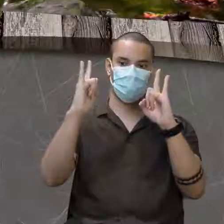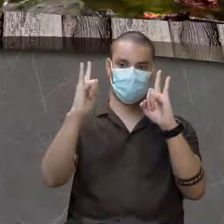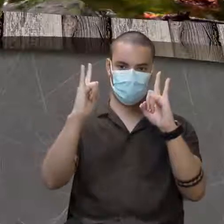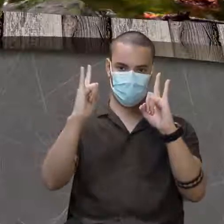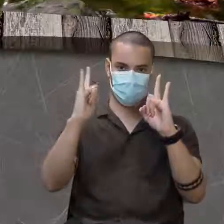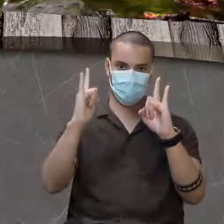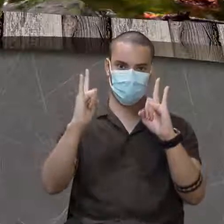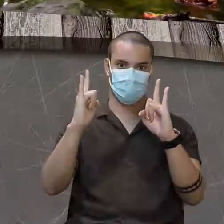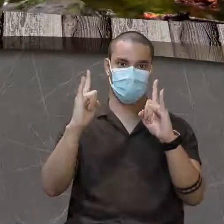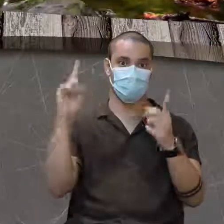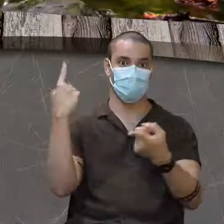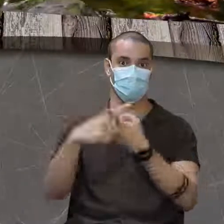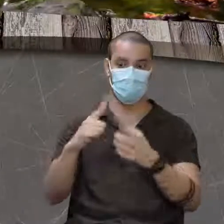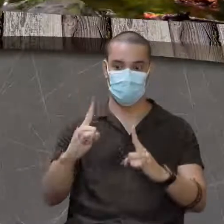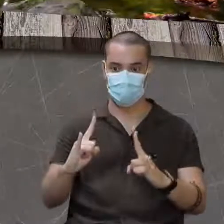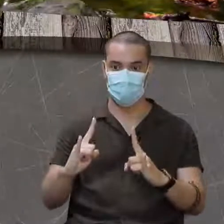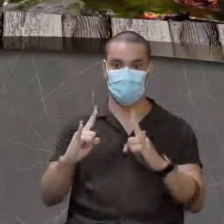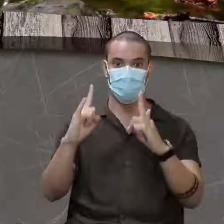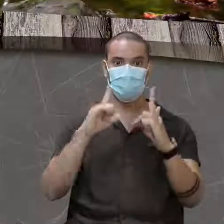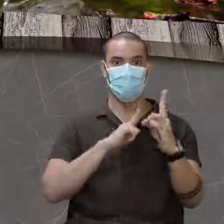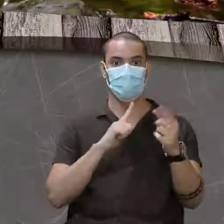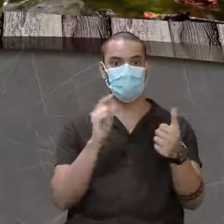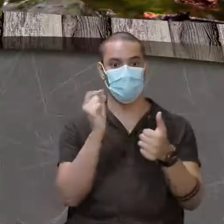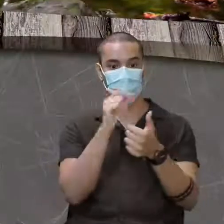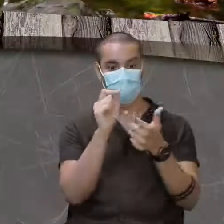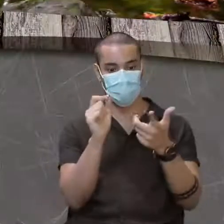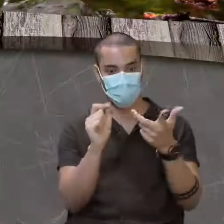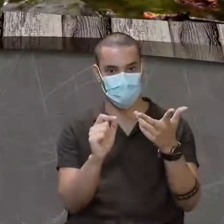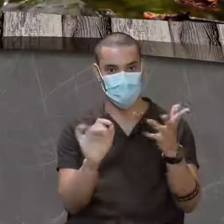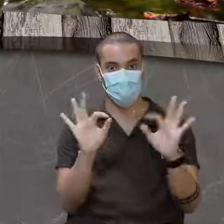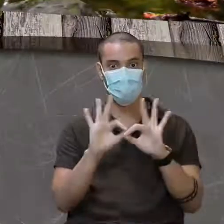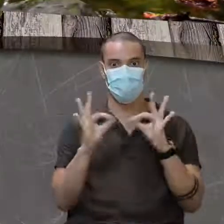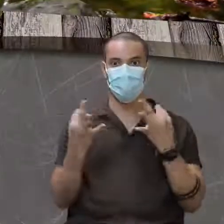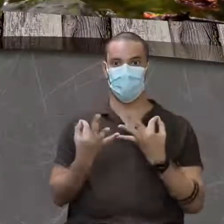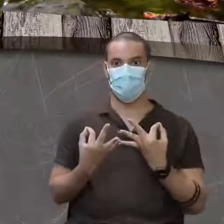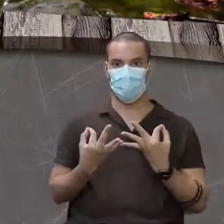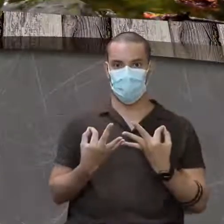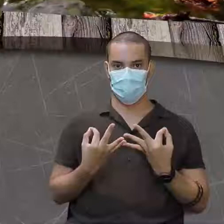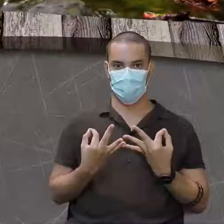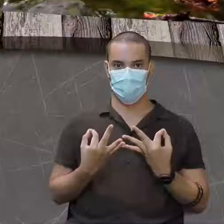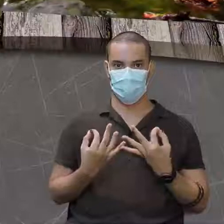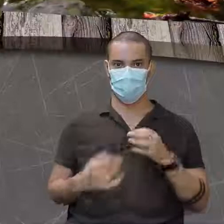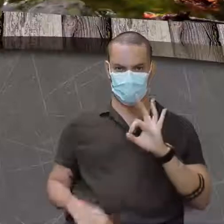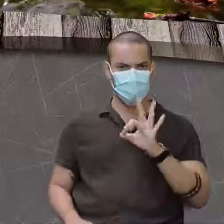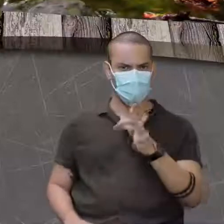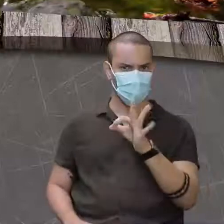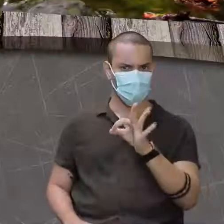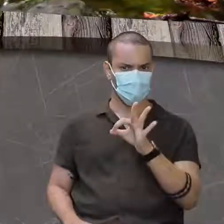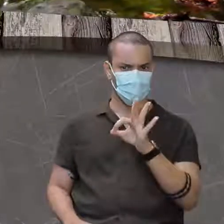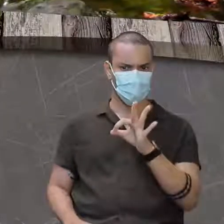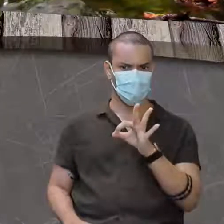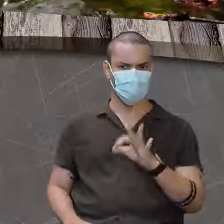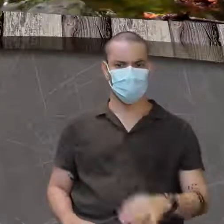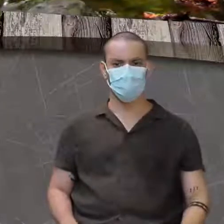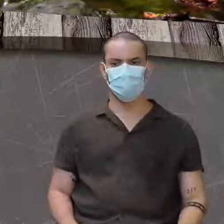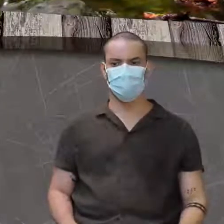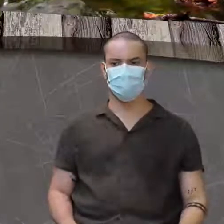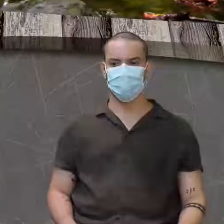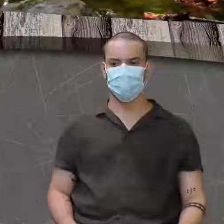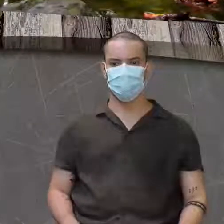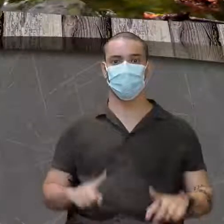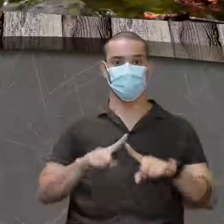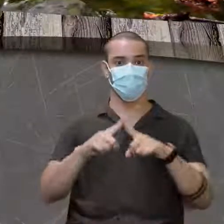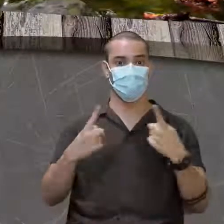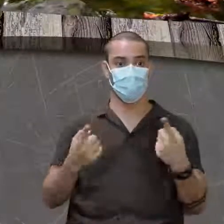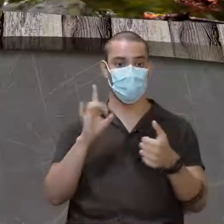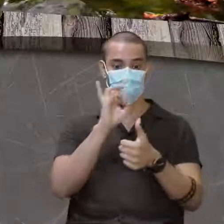Num prédio, você tem várias famílias habitando ali. não é?